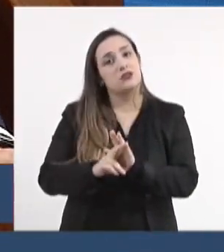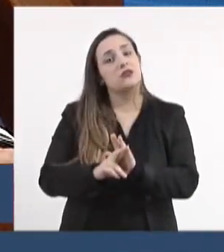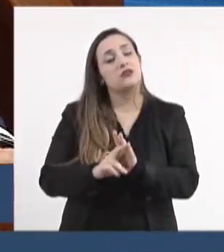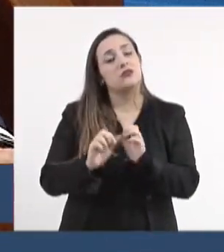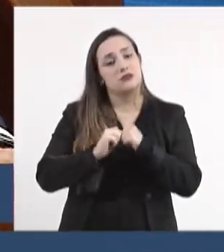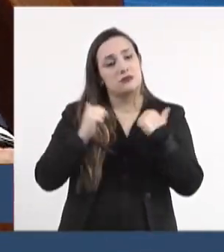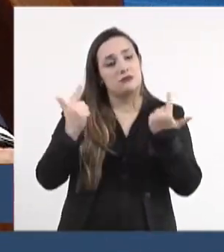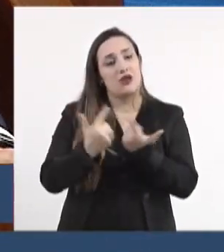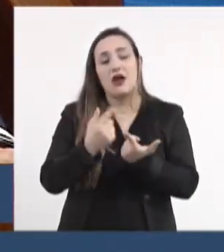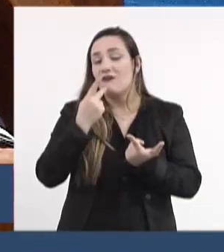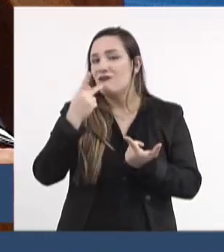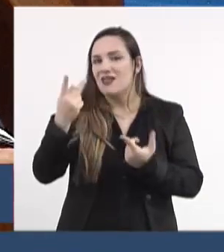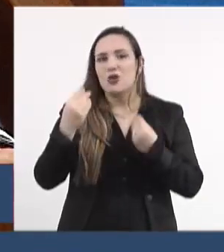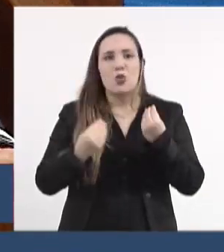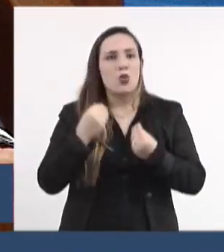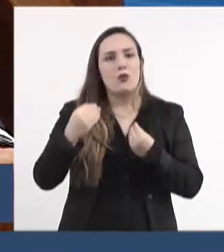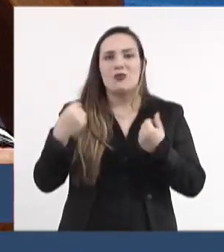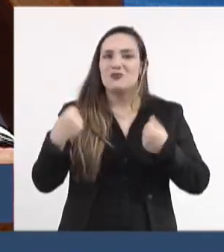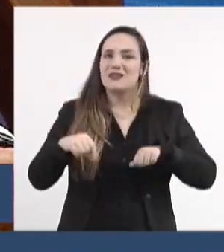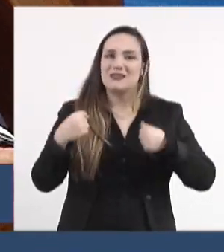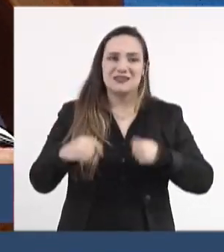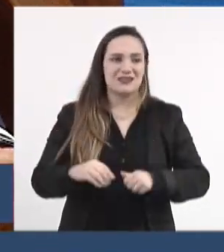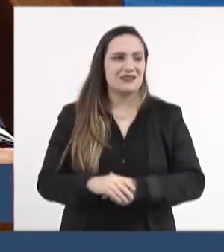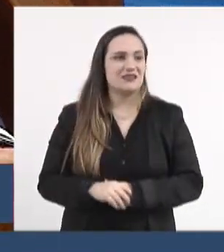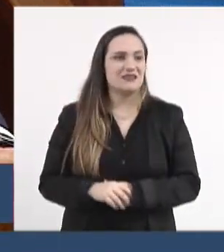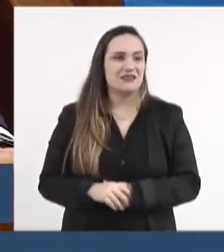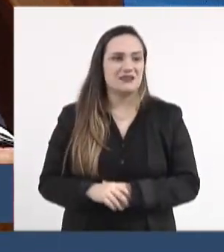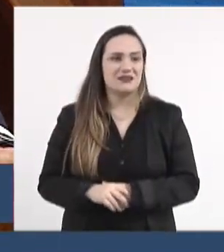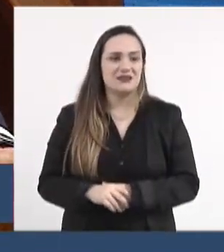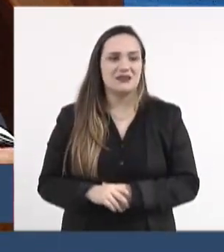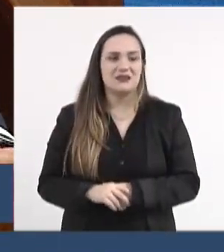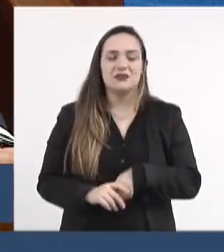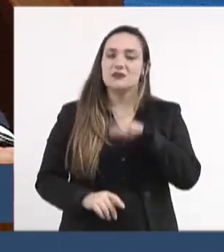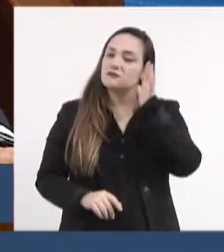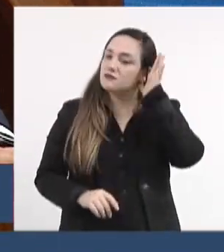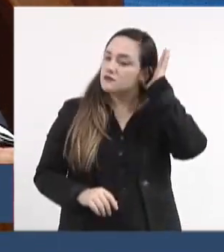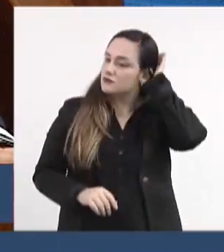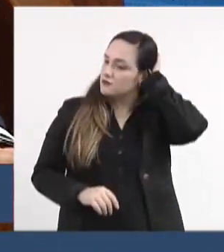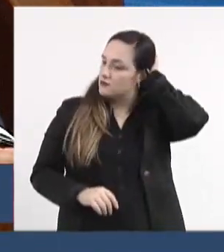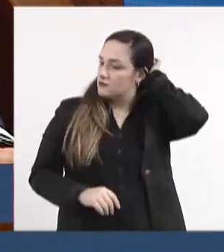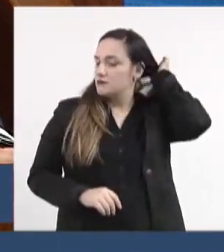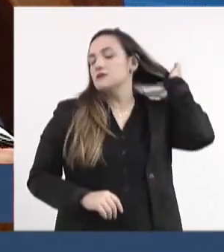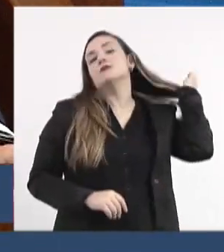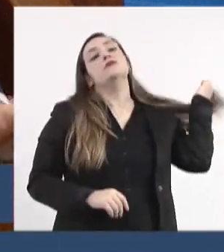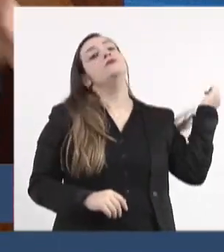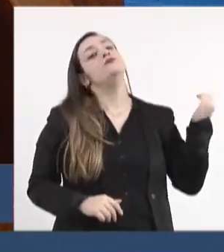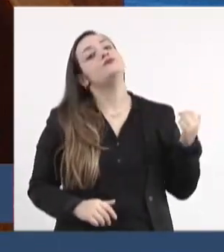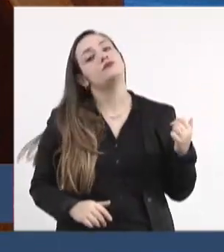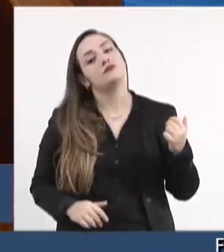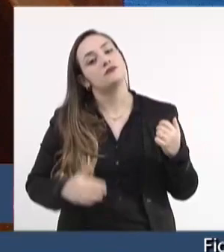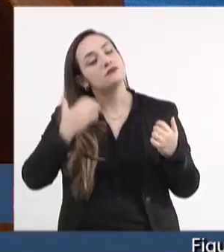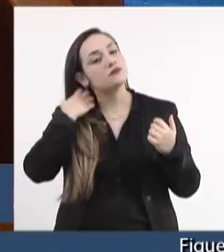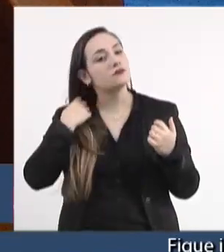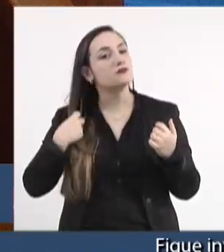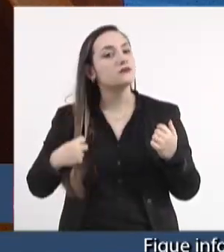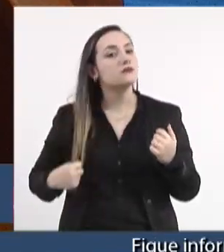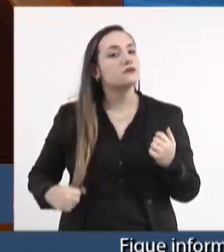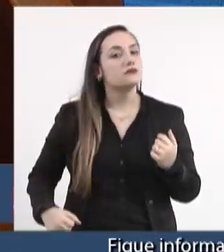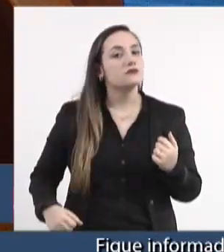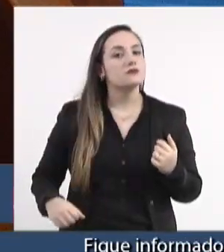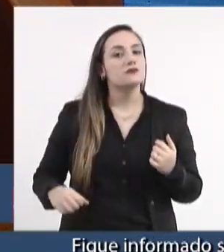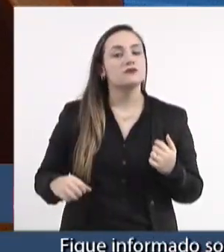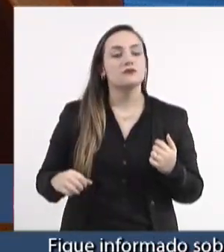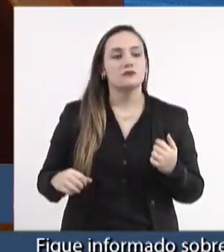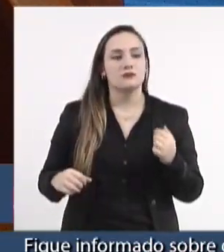da necessidade de termos um grande centro de distribuição de